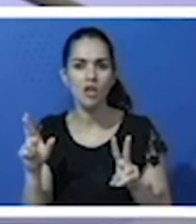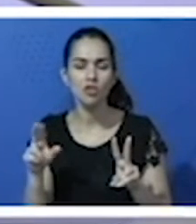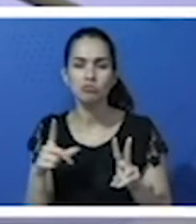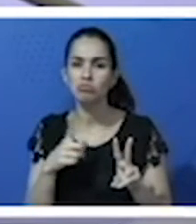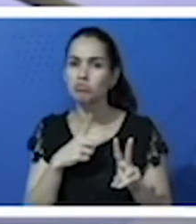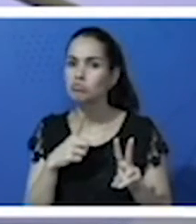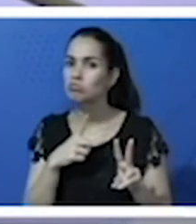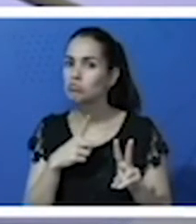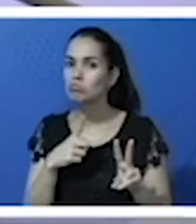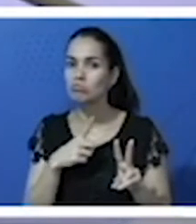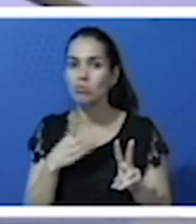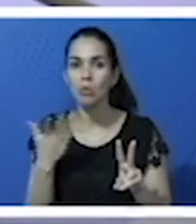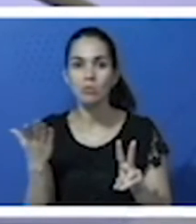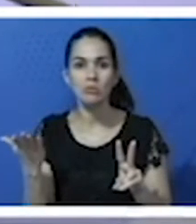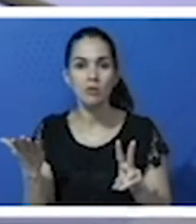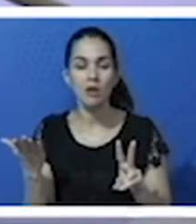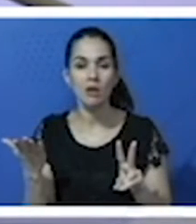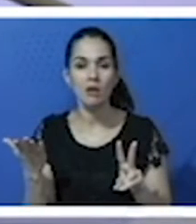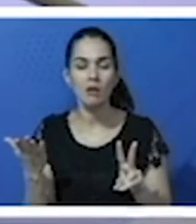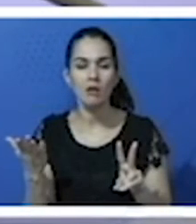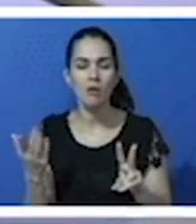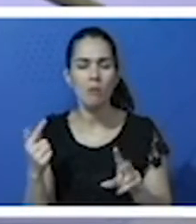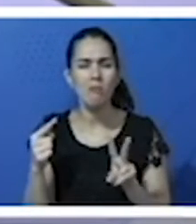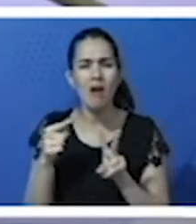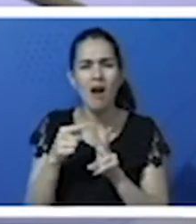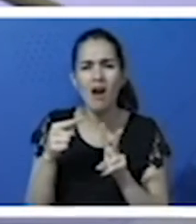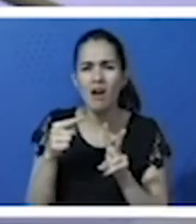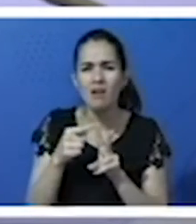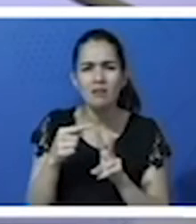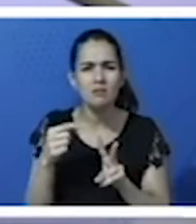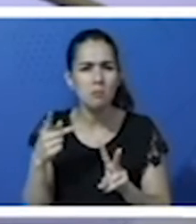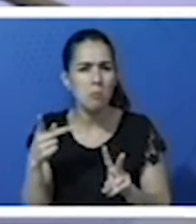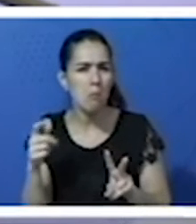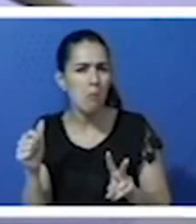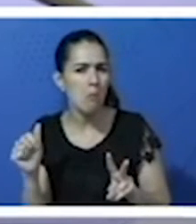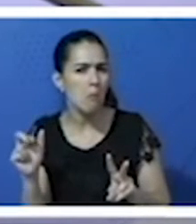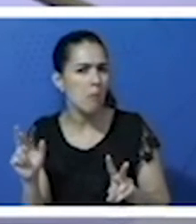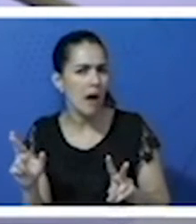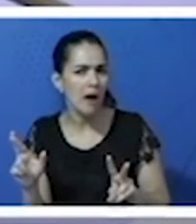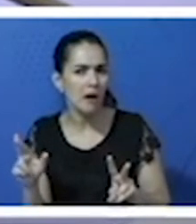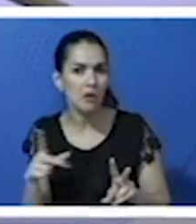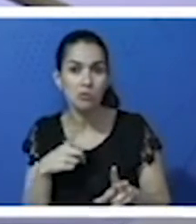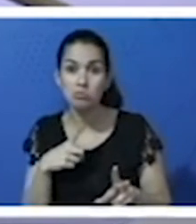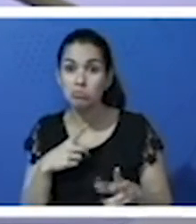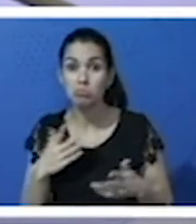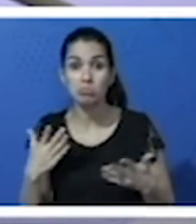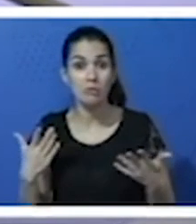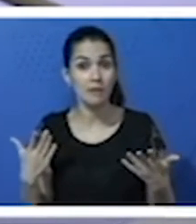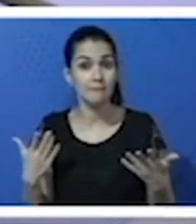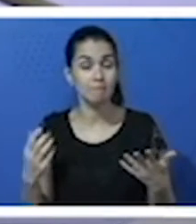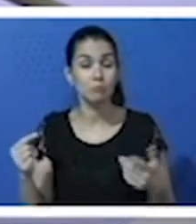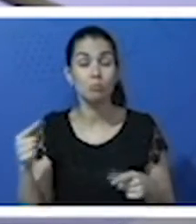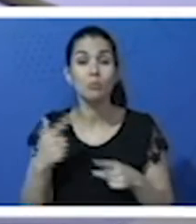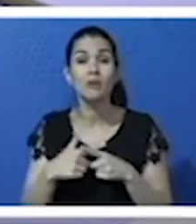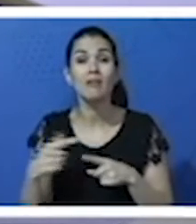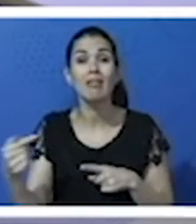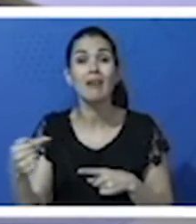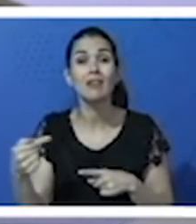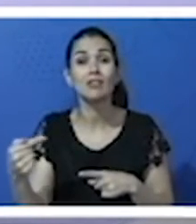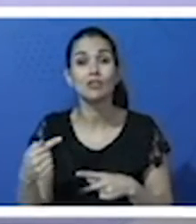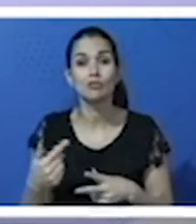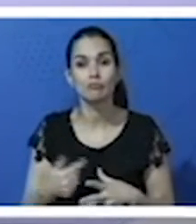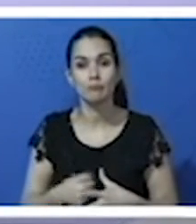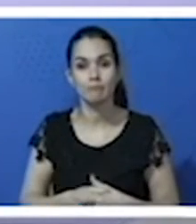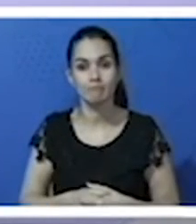dos números reais, uma raiz com índice par. Não tem raiz quadrada de número negativo no conjunto dos